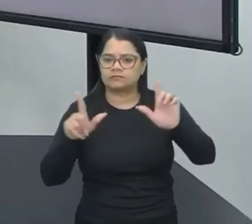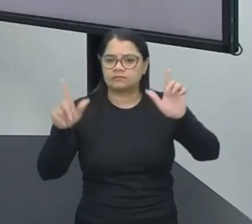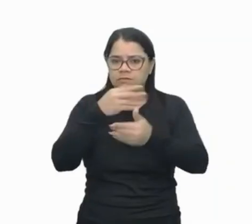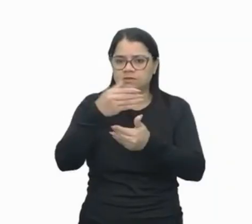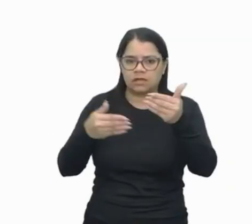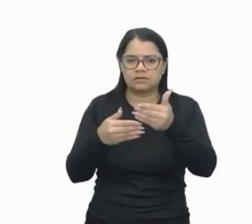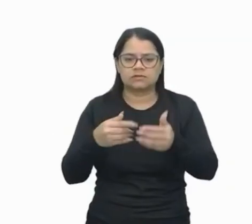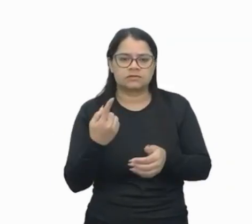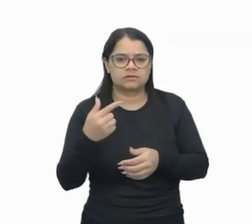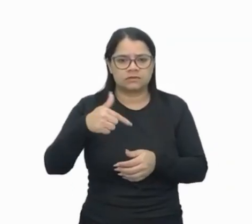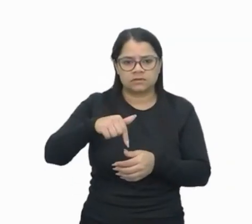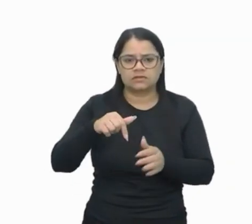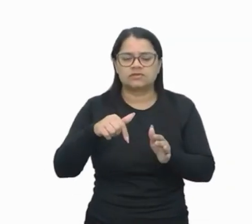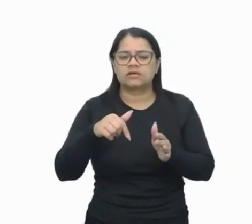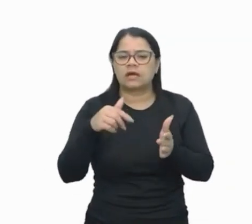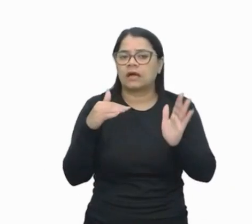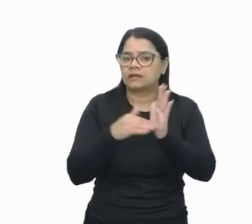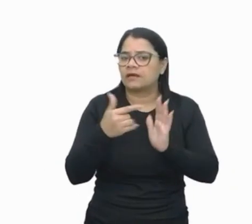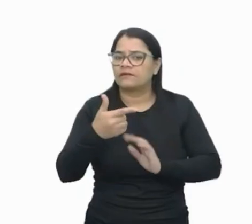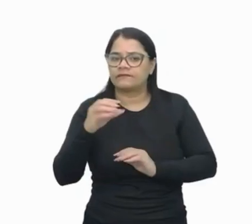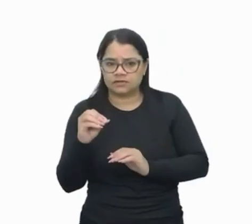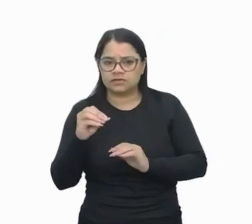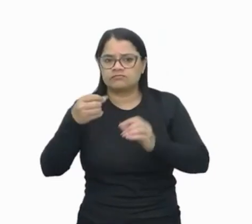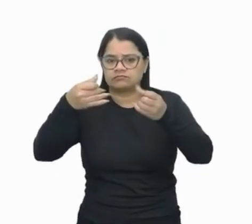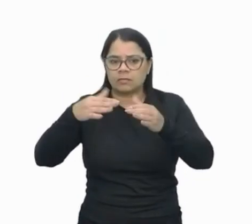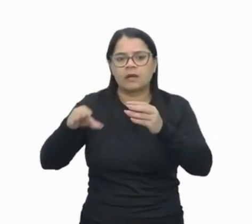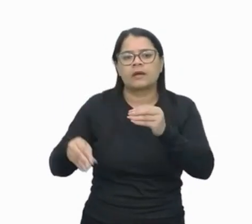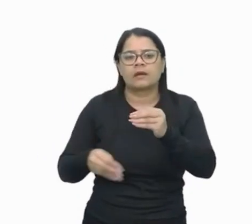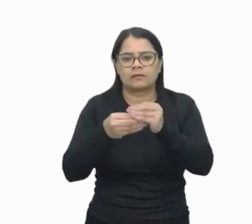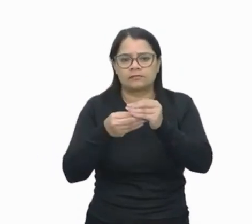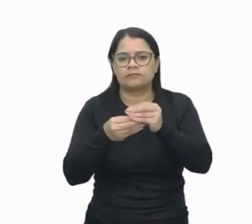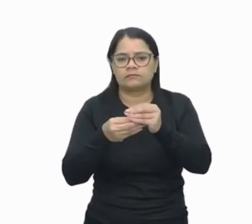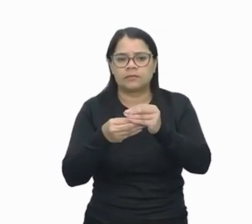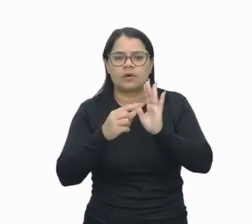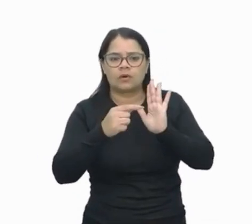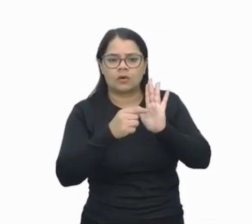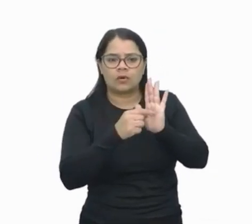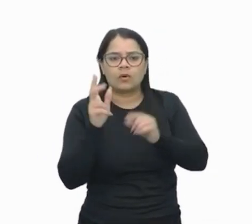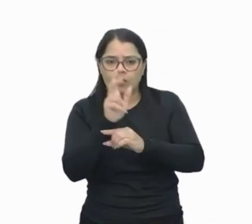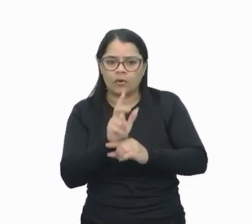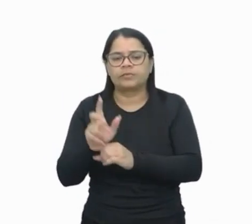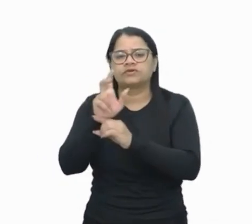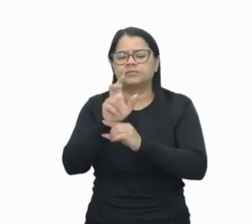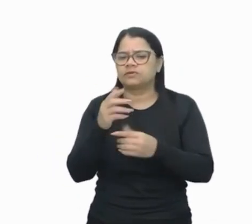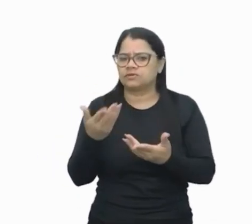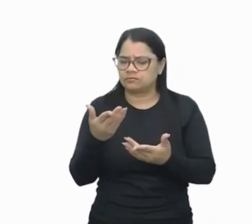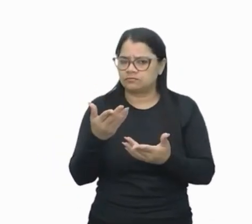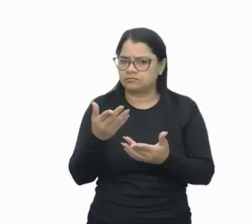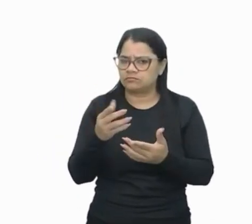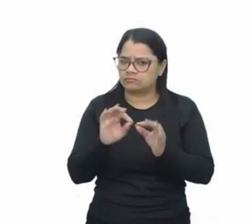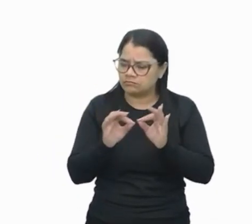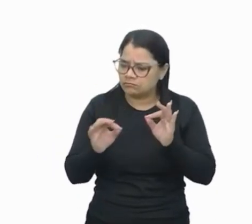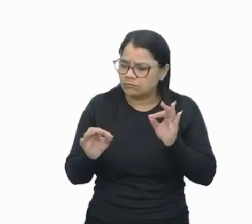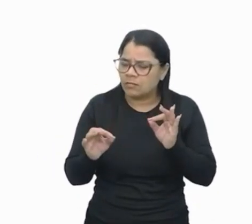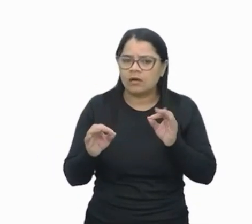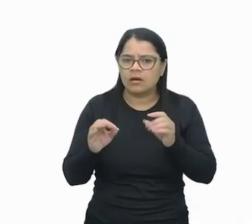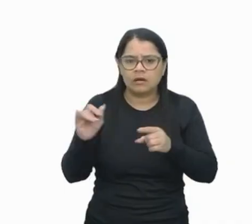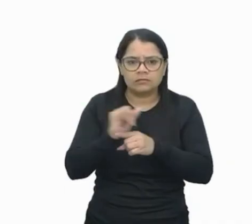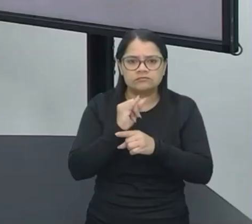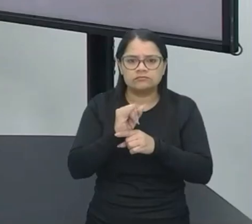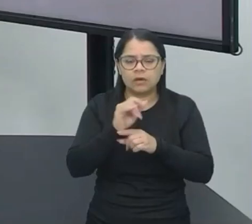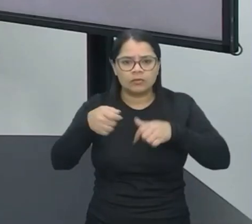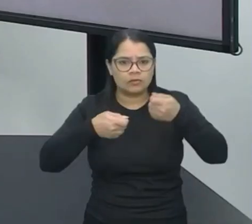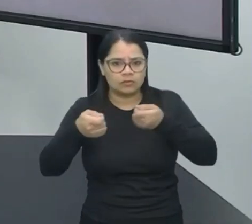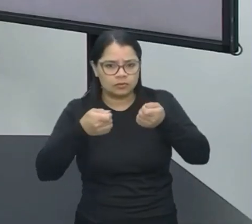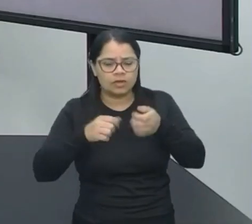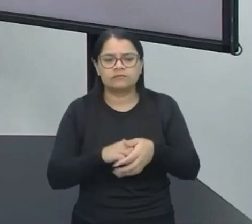slides 17 a 20, a gente vai colocar uma extensão, a extensão RobotBit. Essa extensão é a que vai fazer o controle